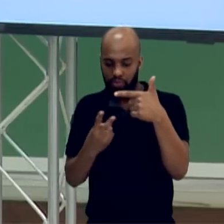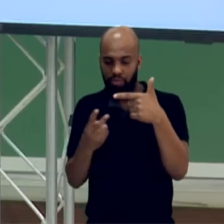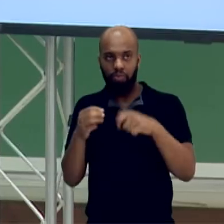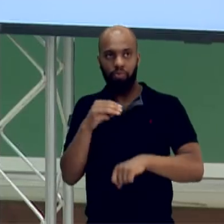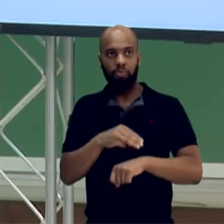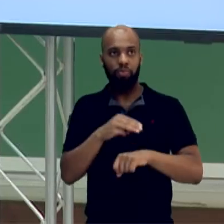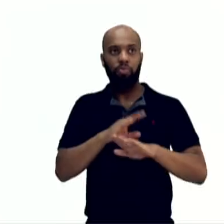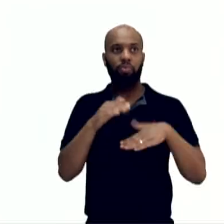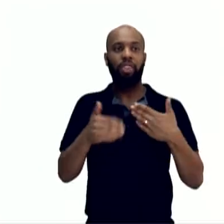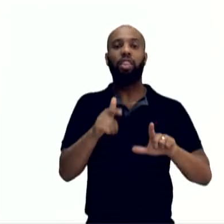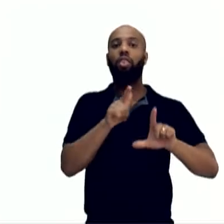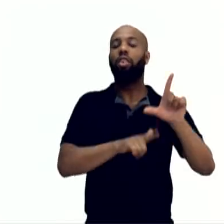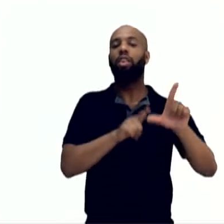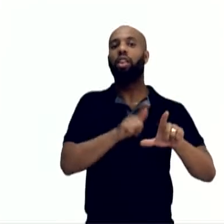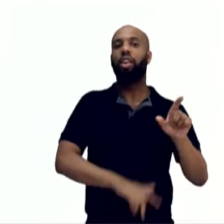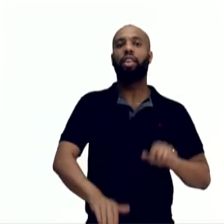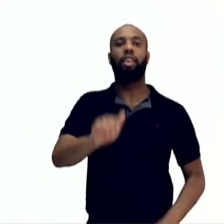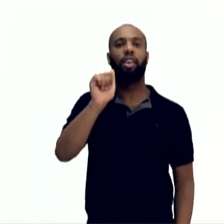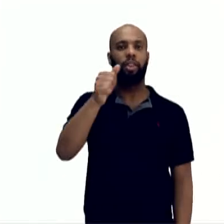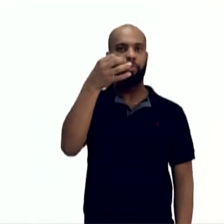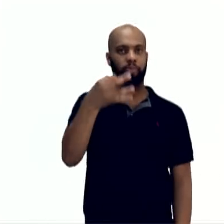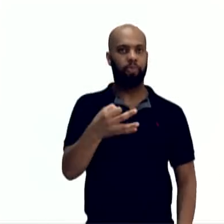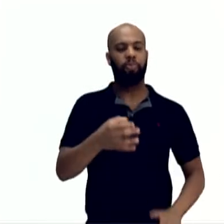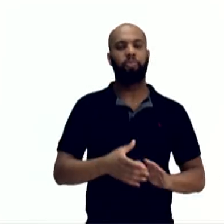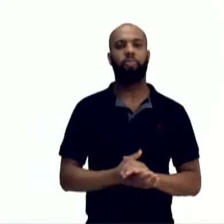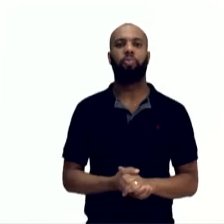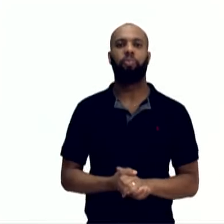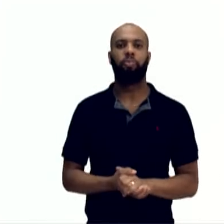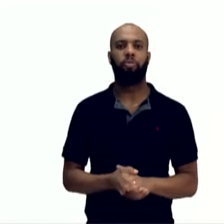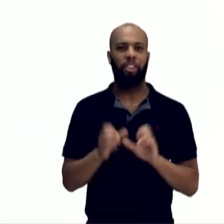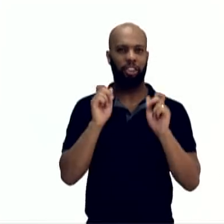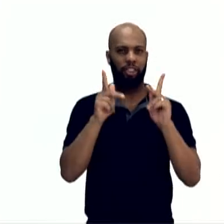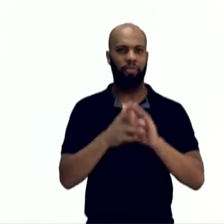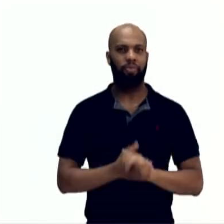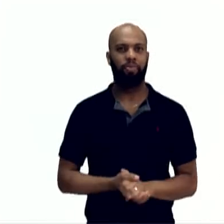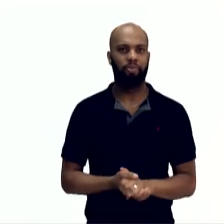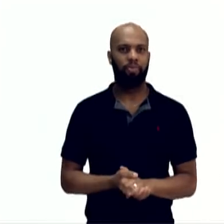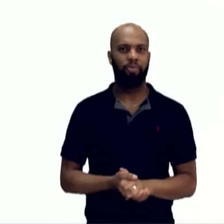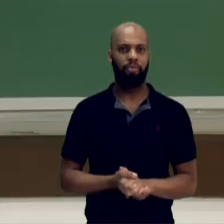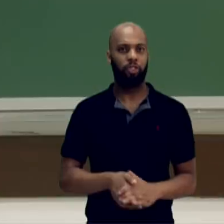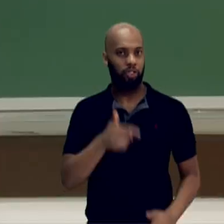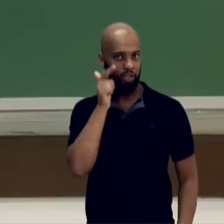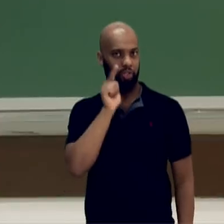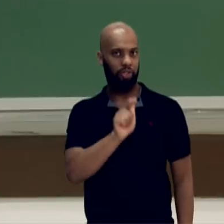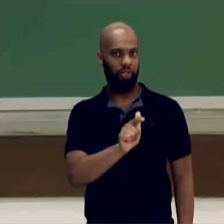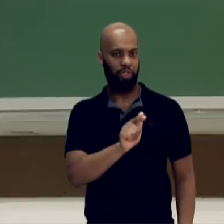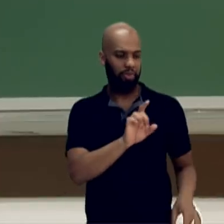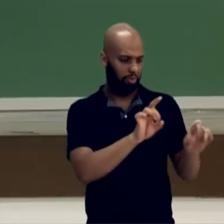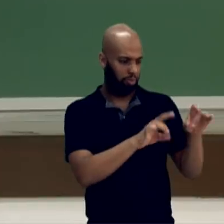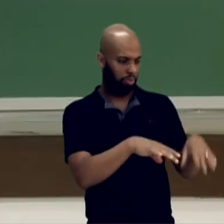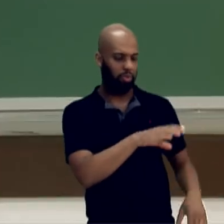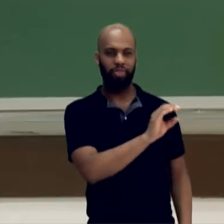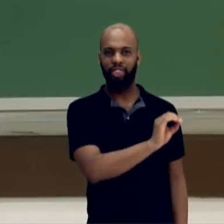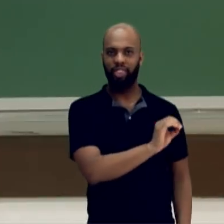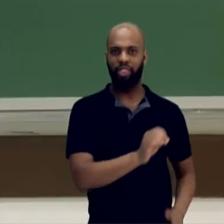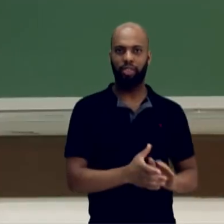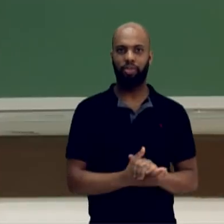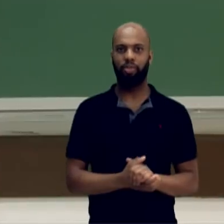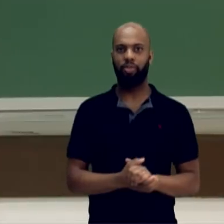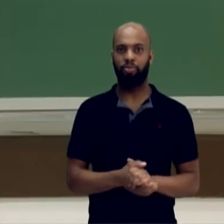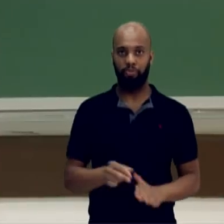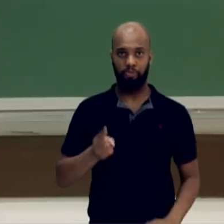do problema, letra A. Joia, né? Conseguiram. Resto zero.